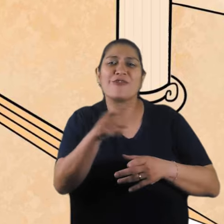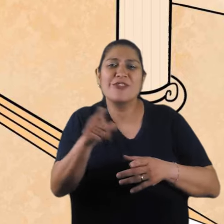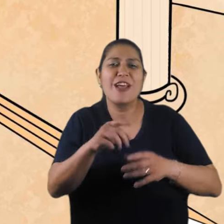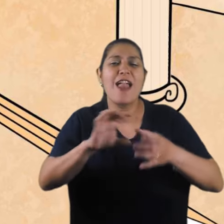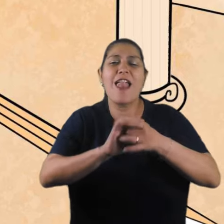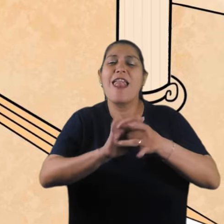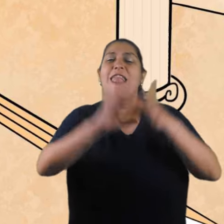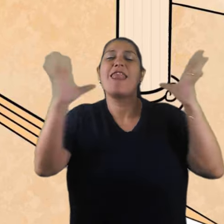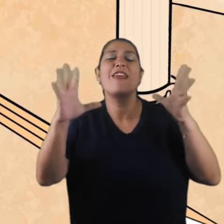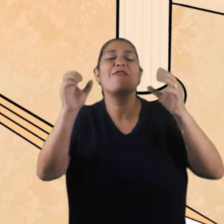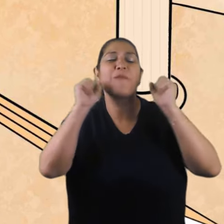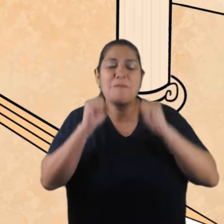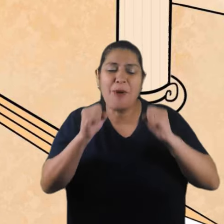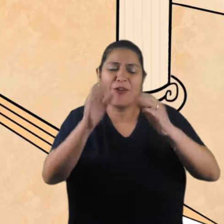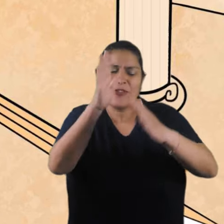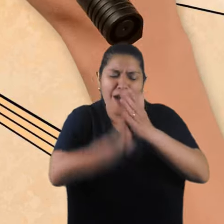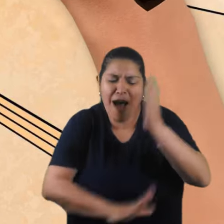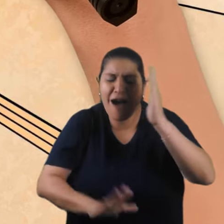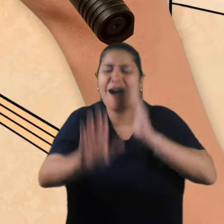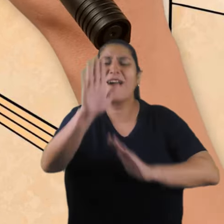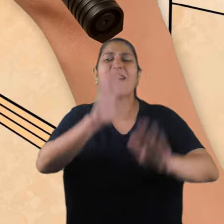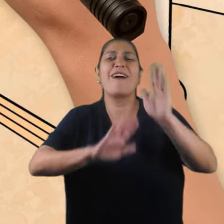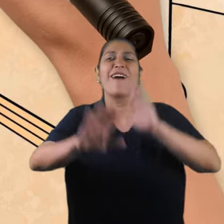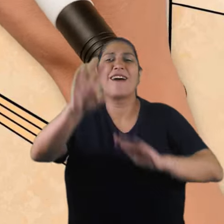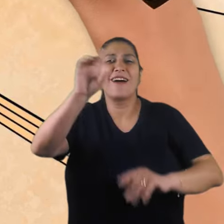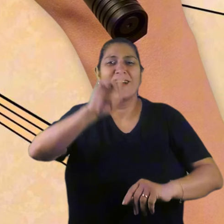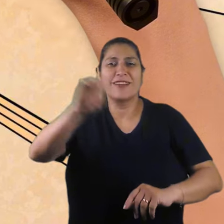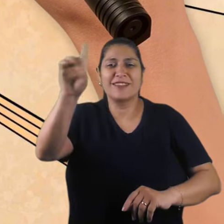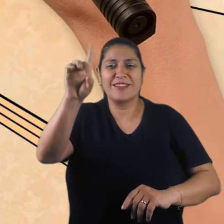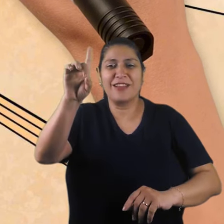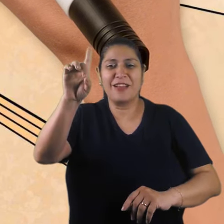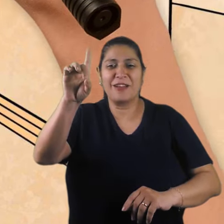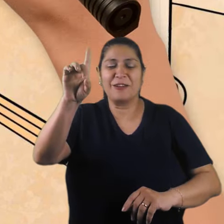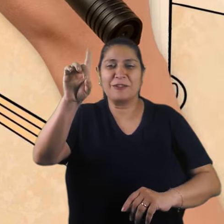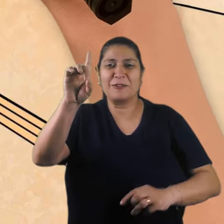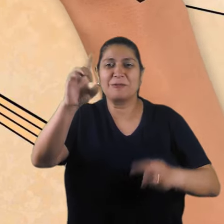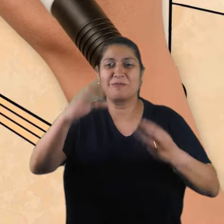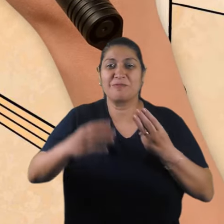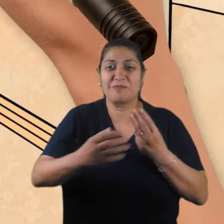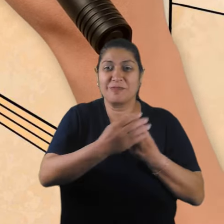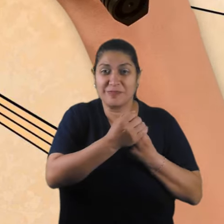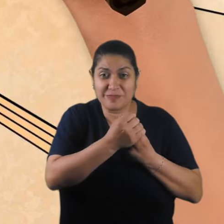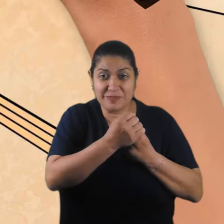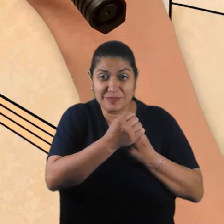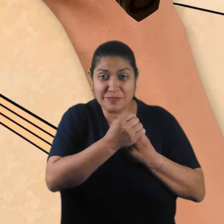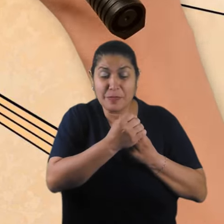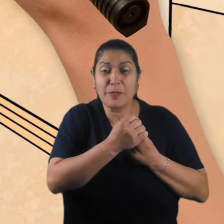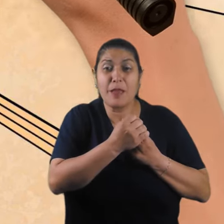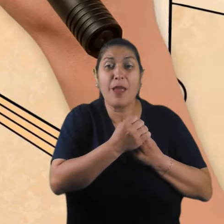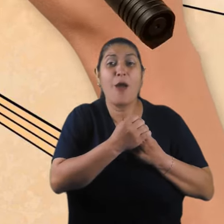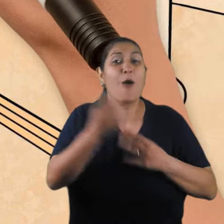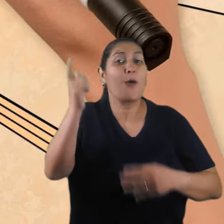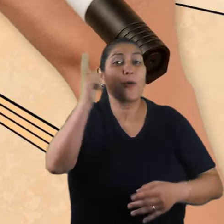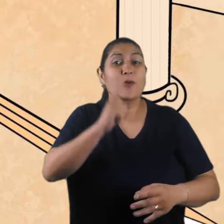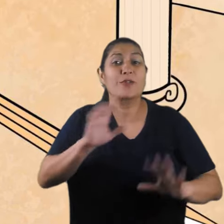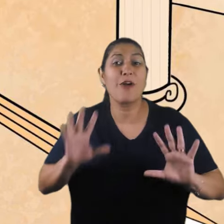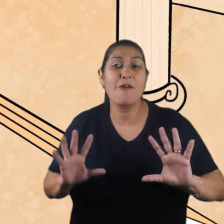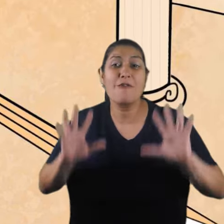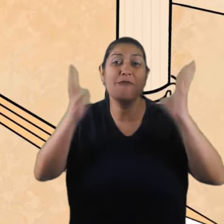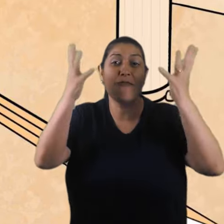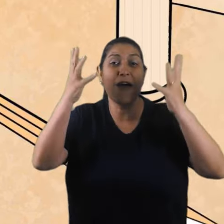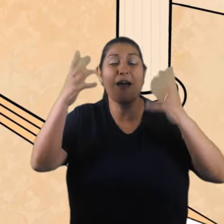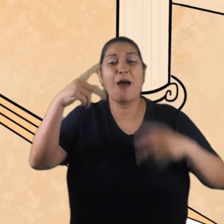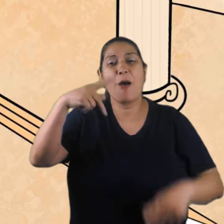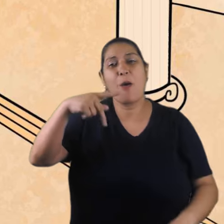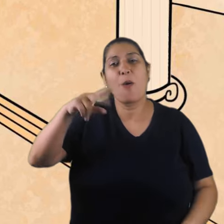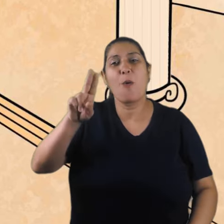direito de se reunirem para adorar ao seu Deus. E assim, Mardoqueu estabeleceu a festa de